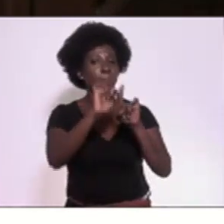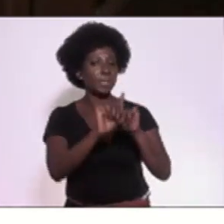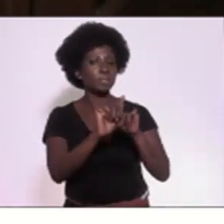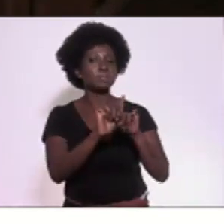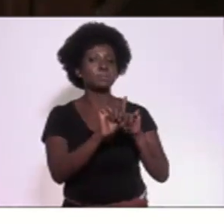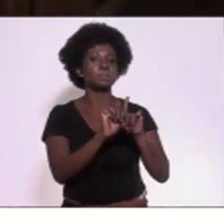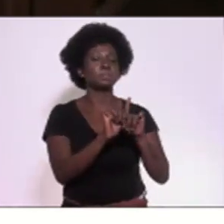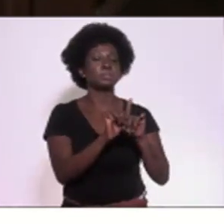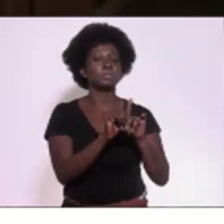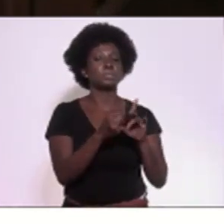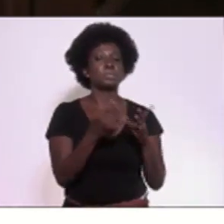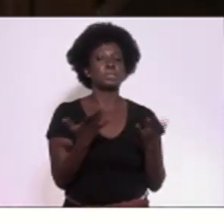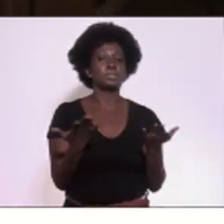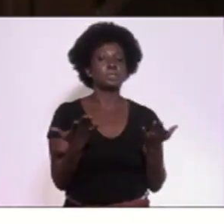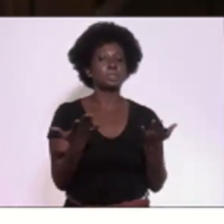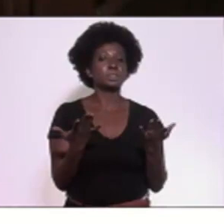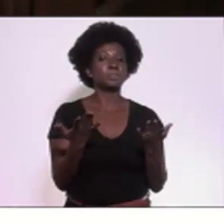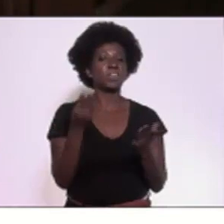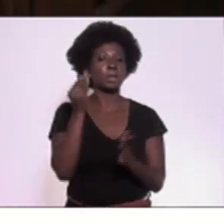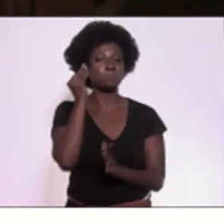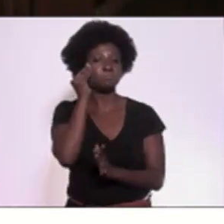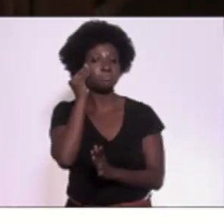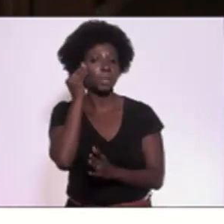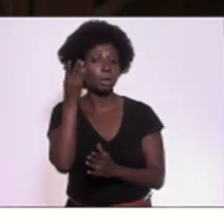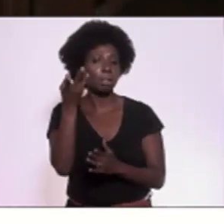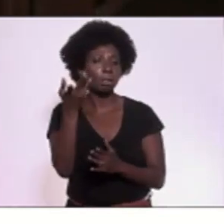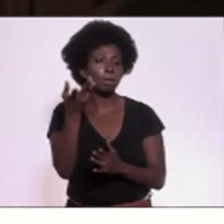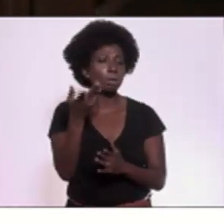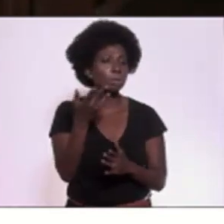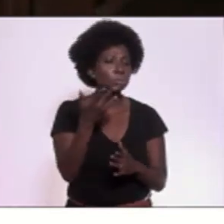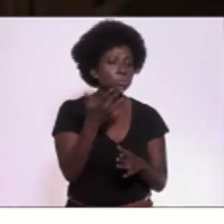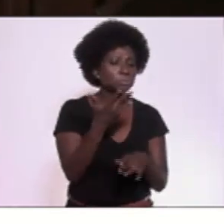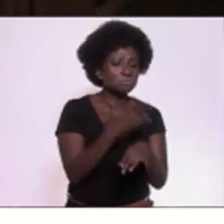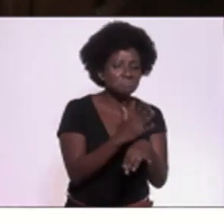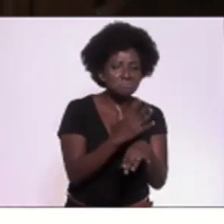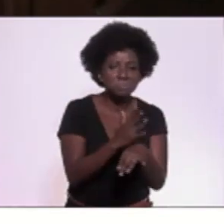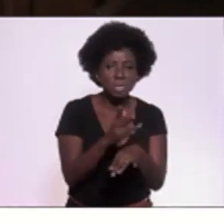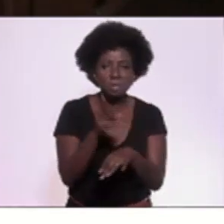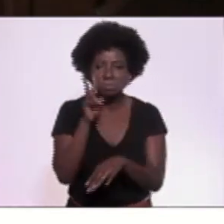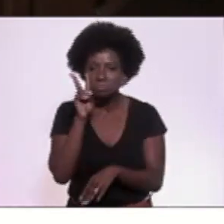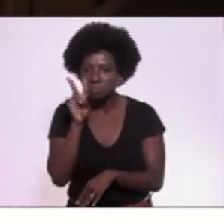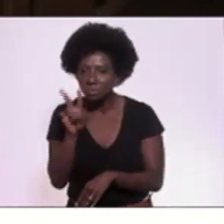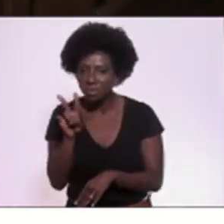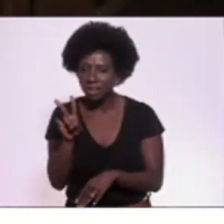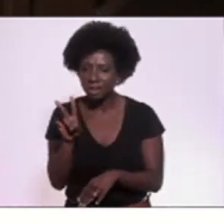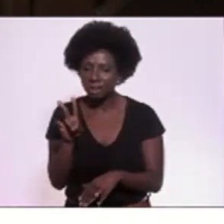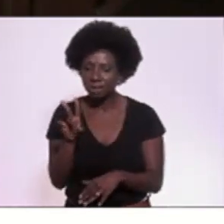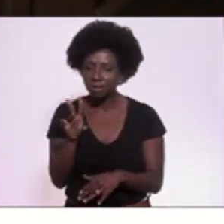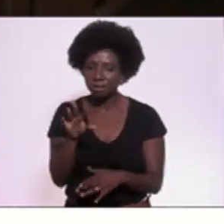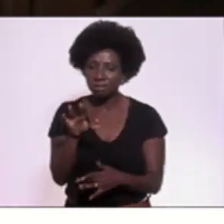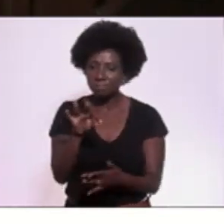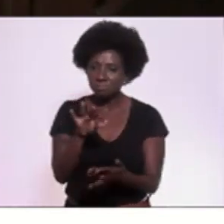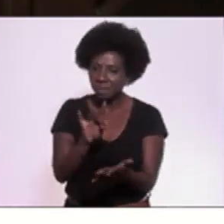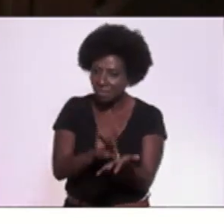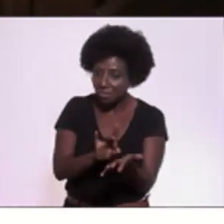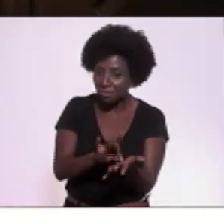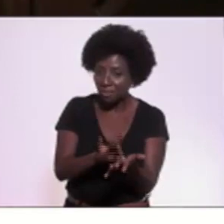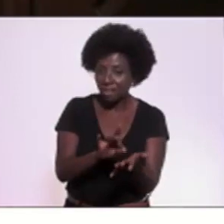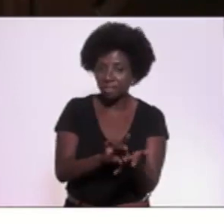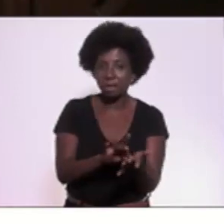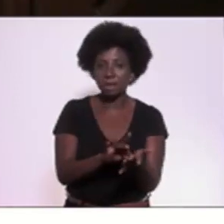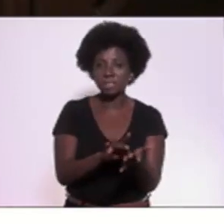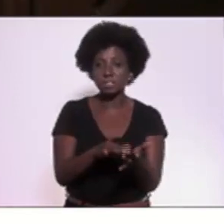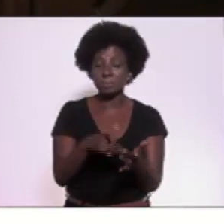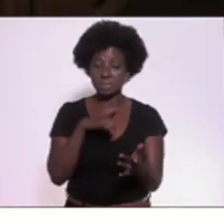gente fica tentando achar sentido nas coisas, mas se há algum sentido com o feminicídio político